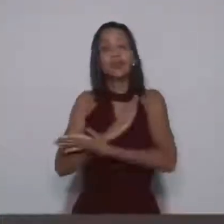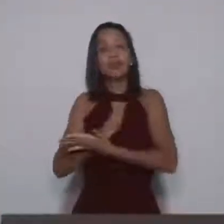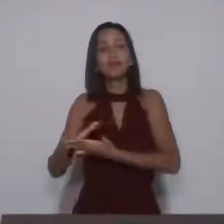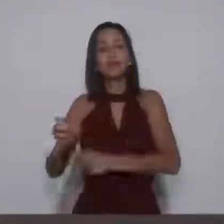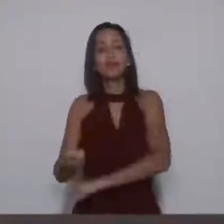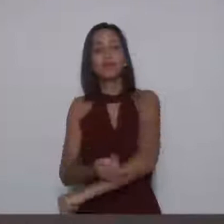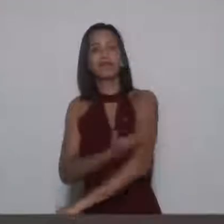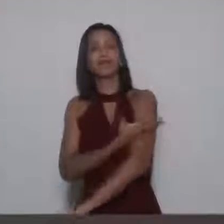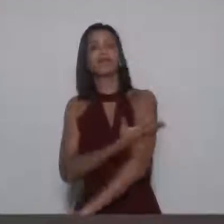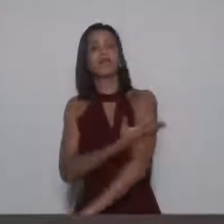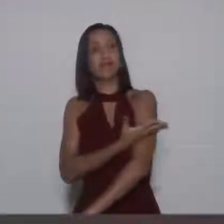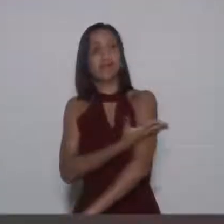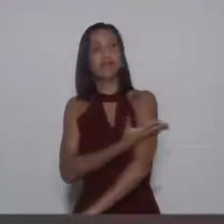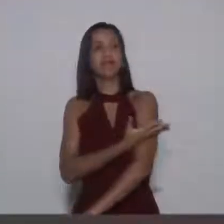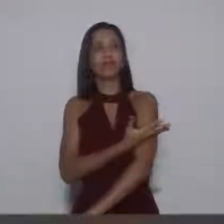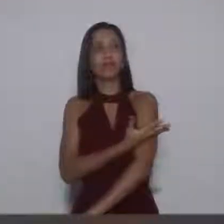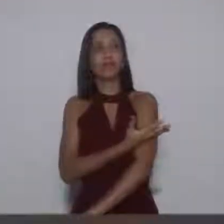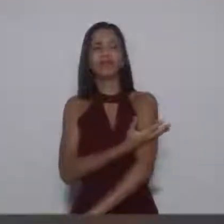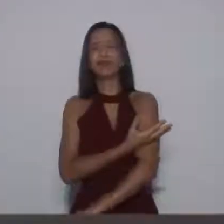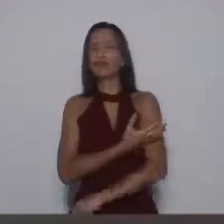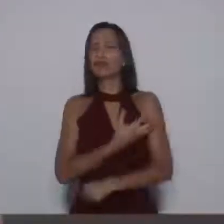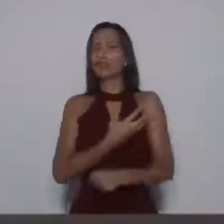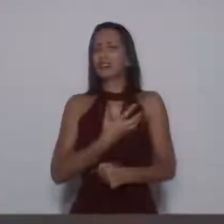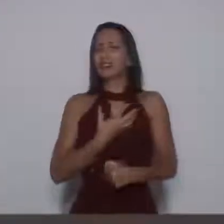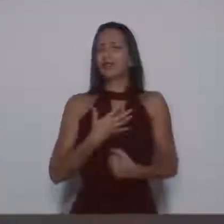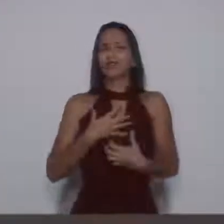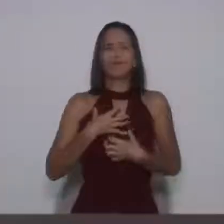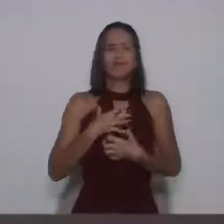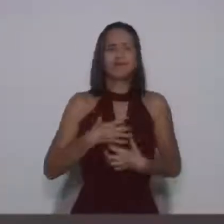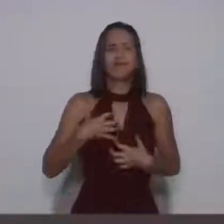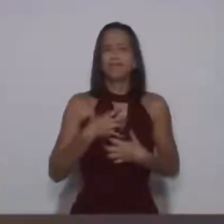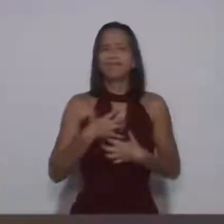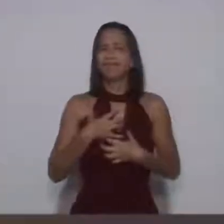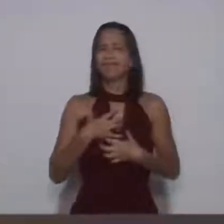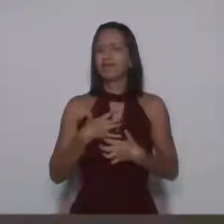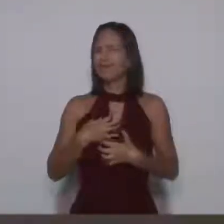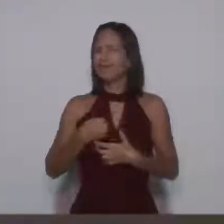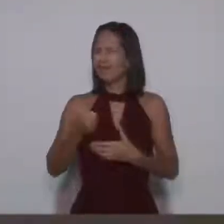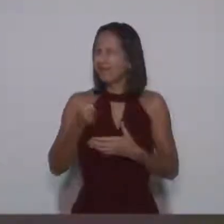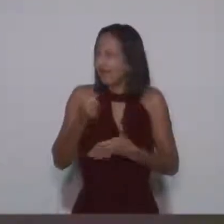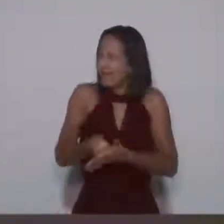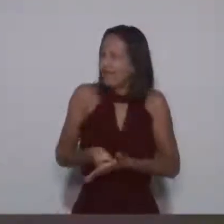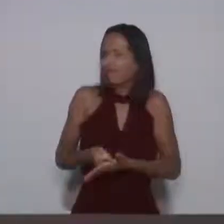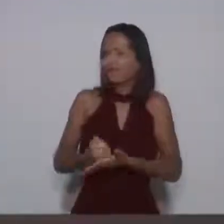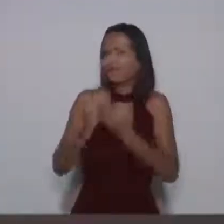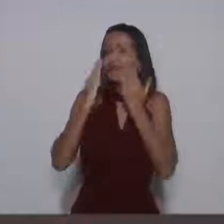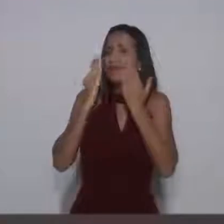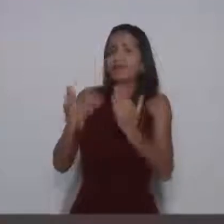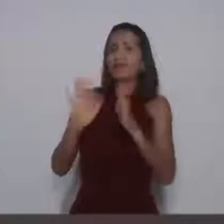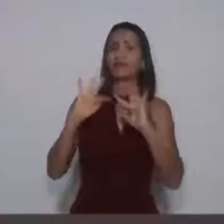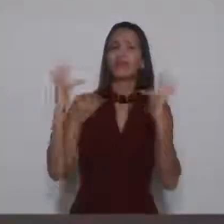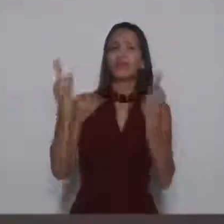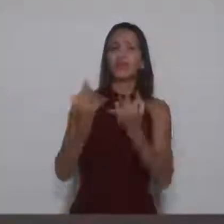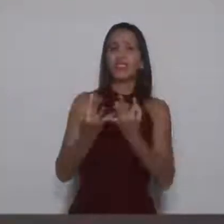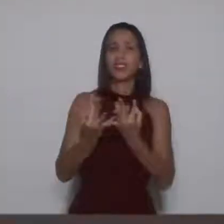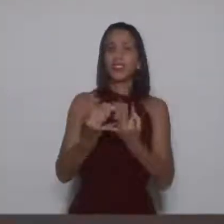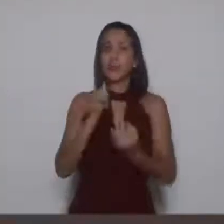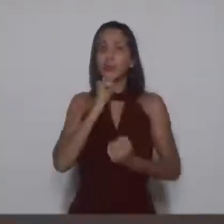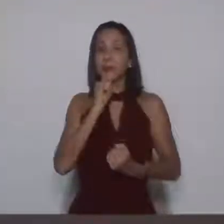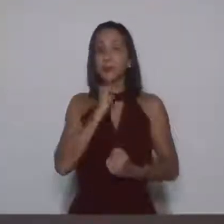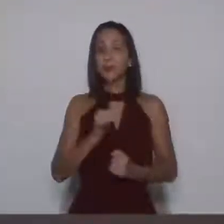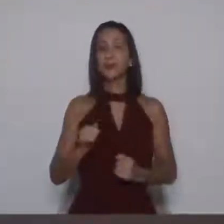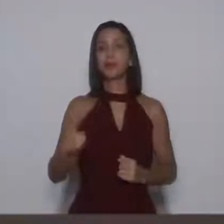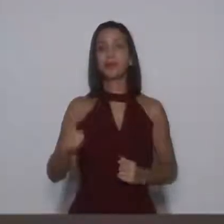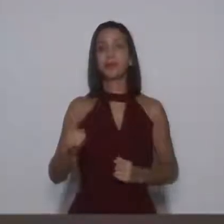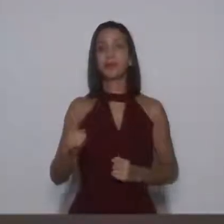emocional, que é tão cara, tão dura, quanto a gente se vê diante, né, das famílias ali, por exemplo, dos meninos que perderam